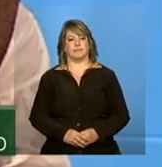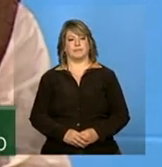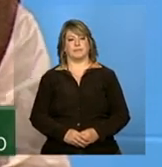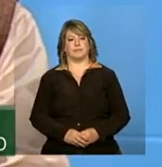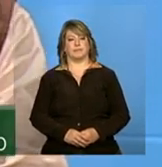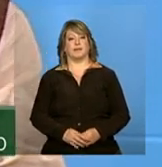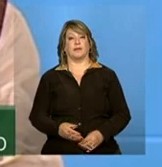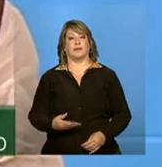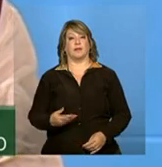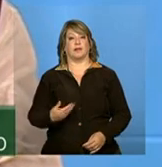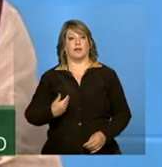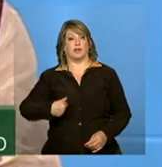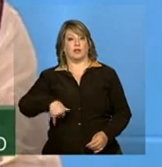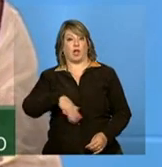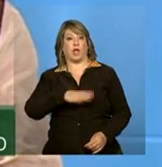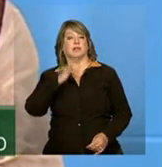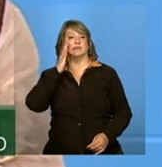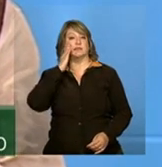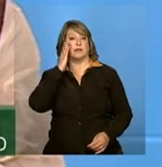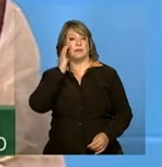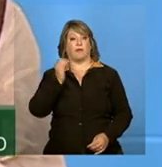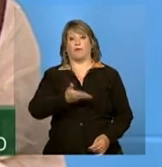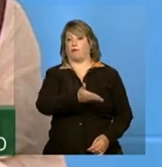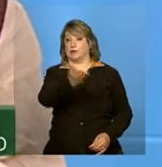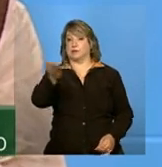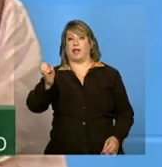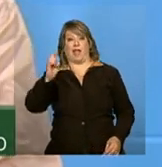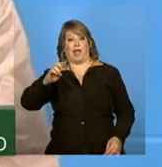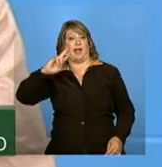Nós sabemos quem são os líderes, vocês são os líderes.